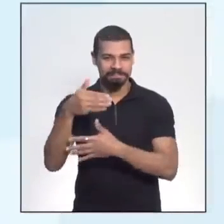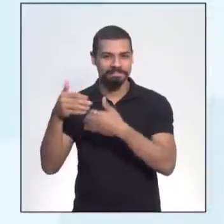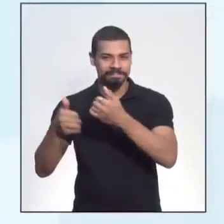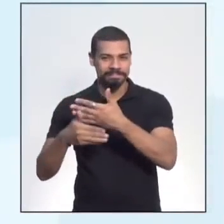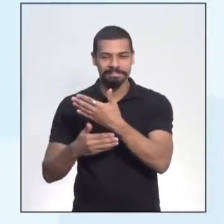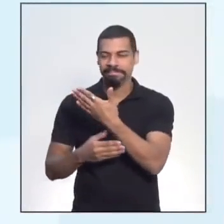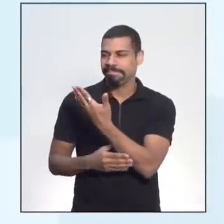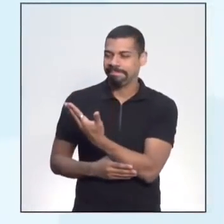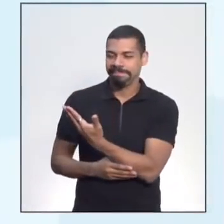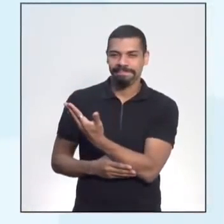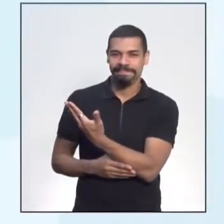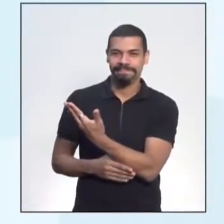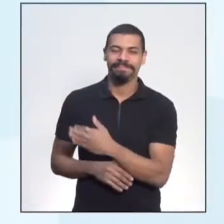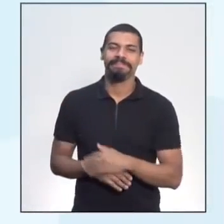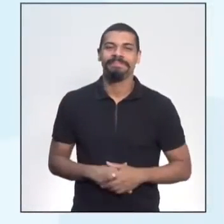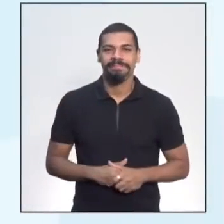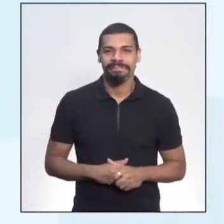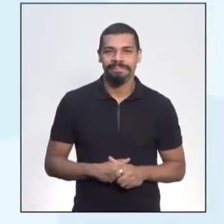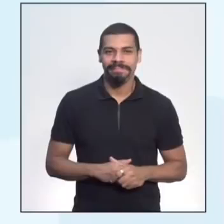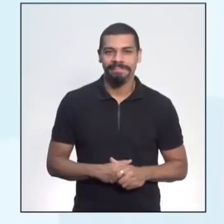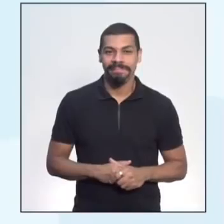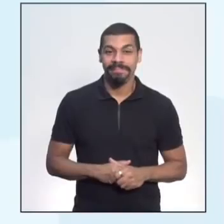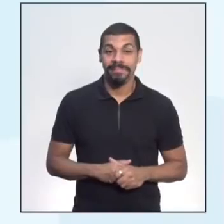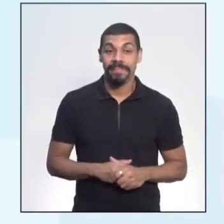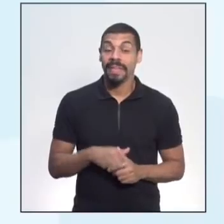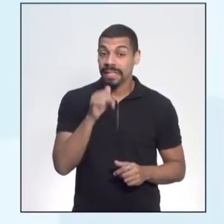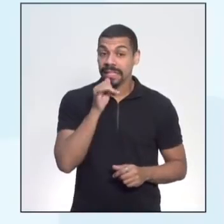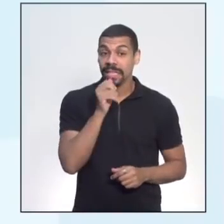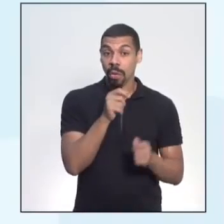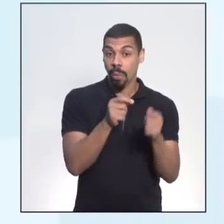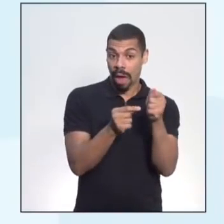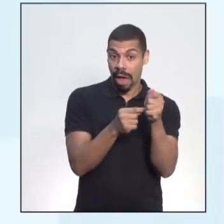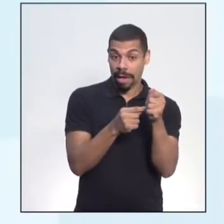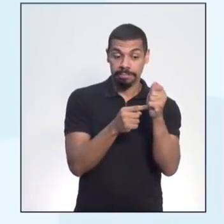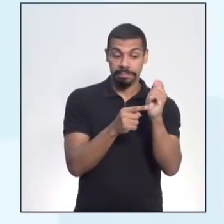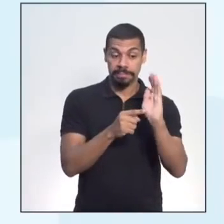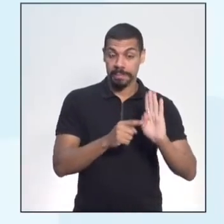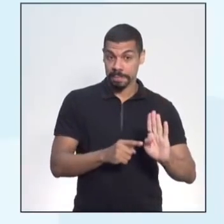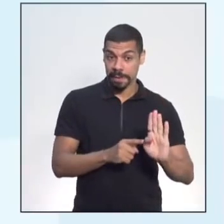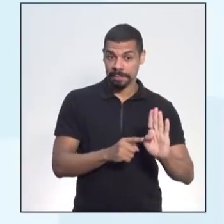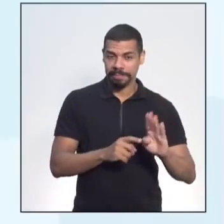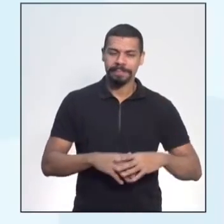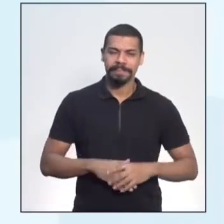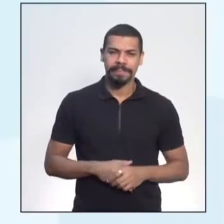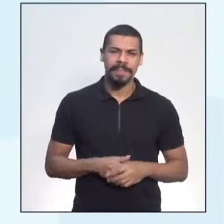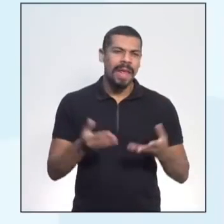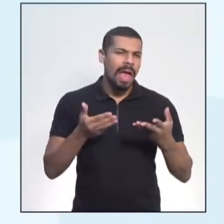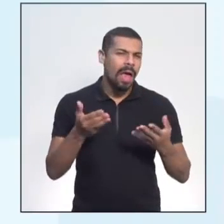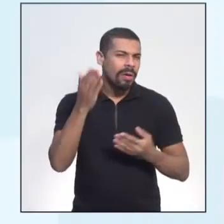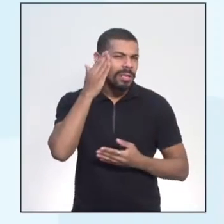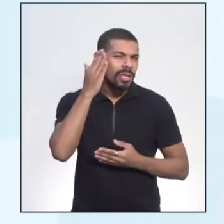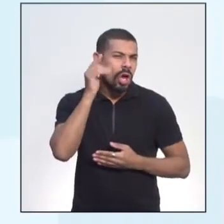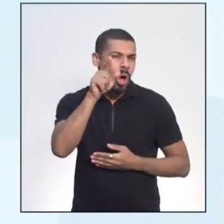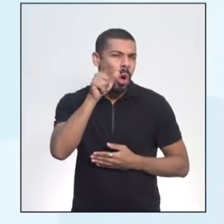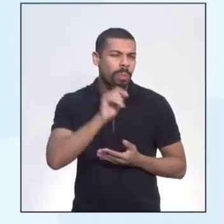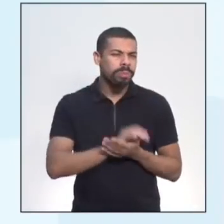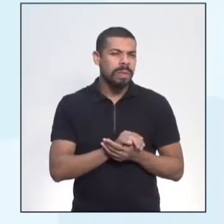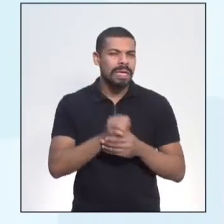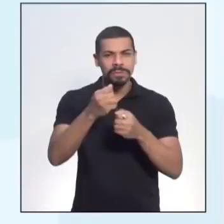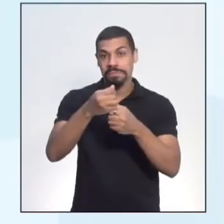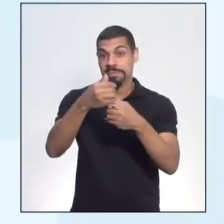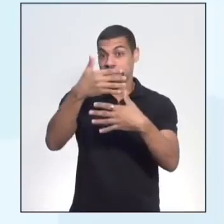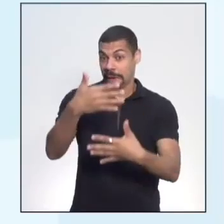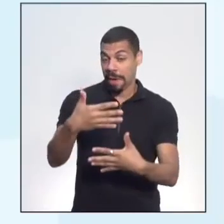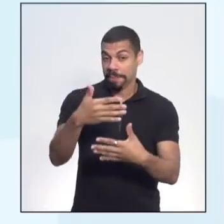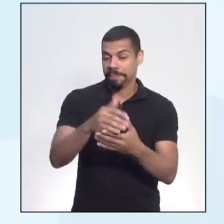atividade, por favor. Eu coloquei aí item A e item B. Você tem duas funções. Eu quero que você escreva para mim no chat,